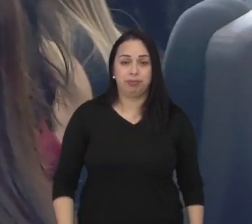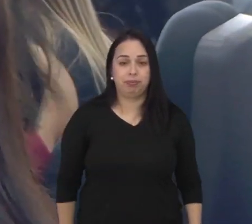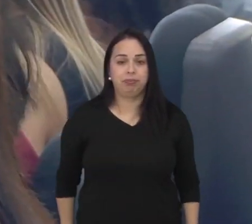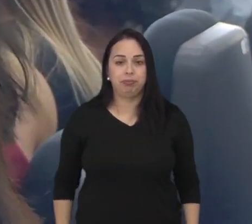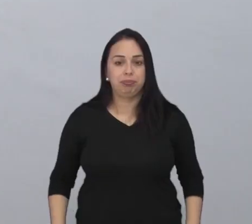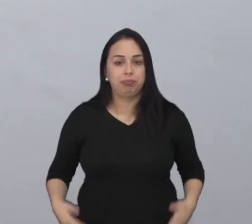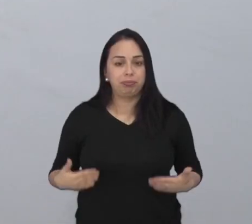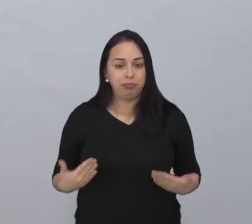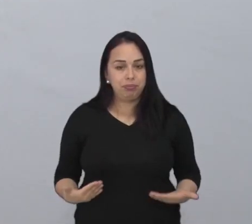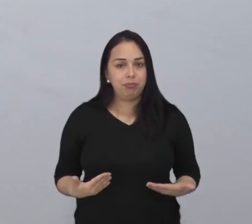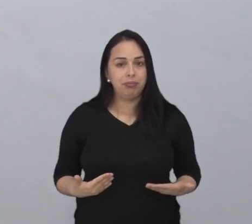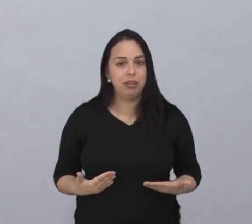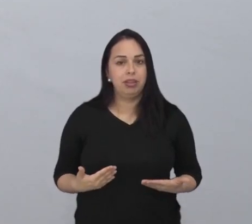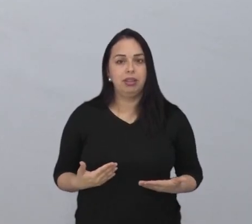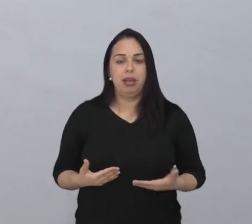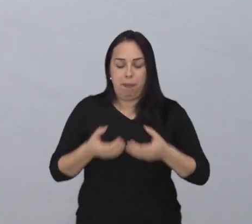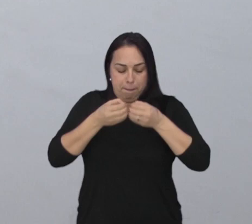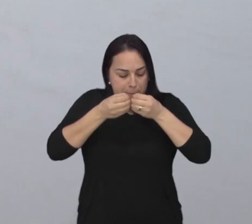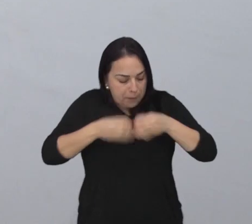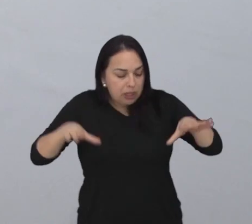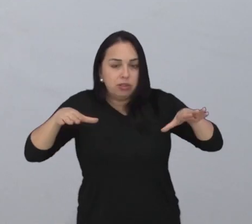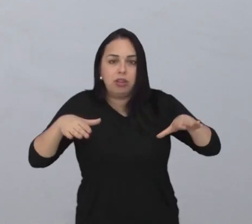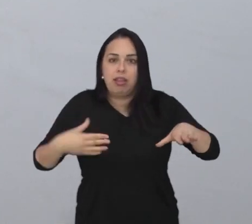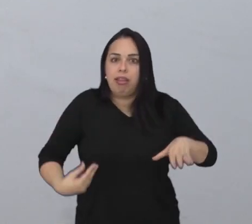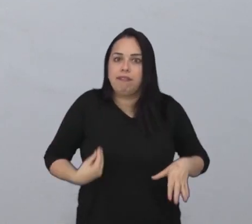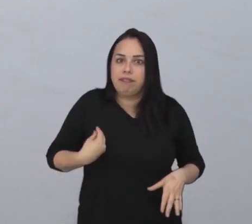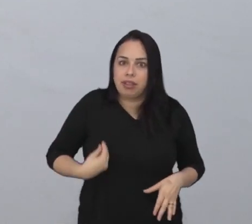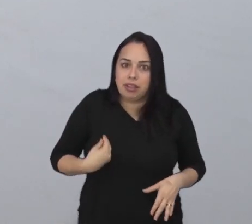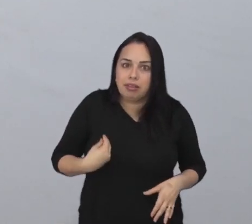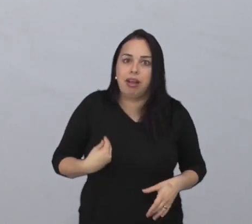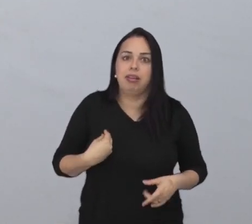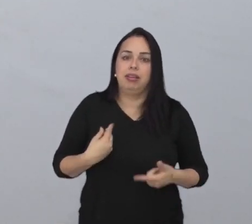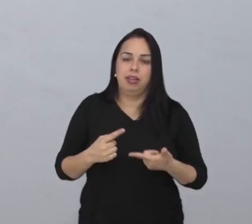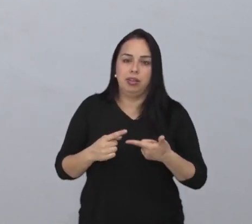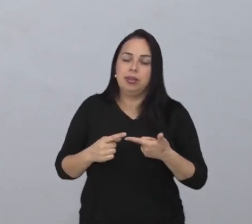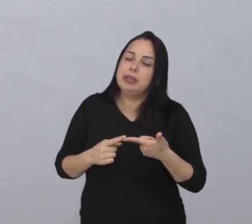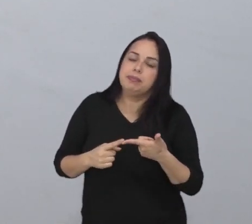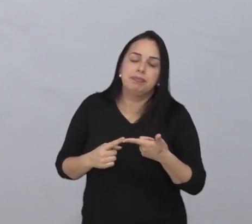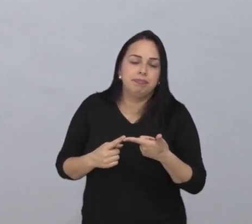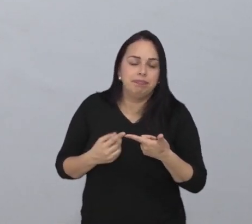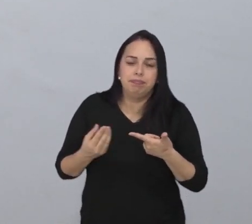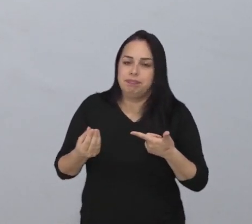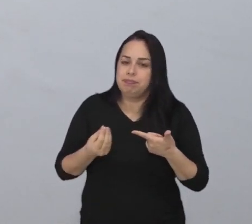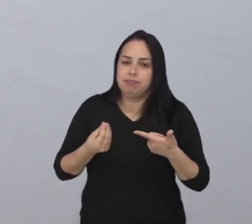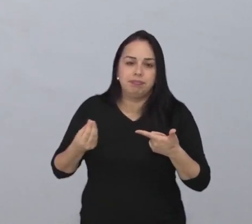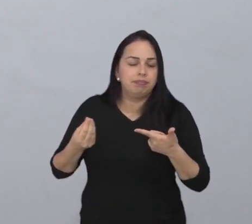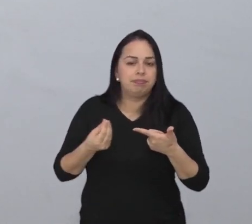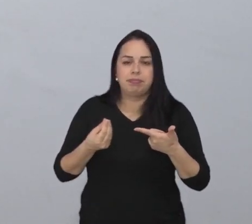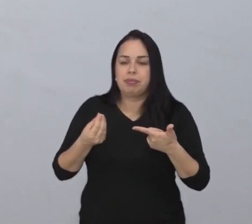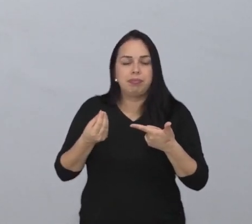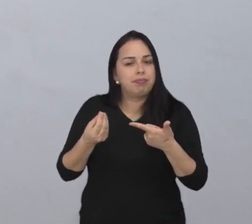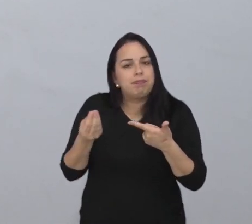da vítima. Eu acho que isso causa muito dano para a vida do funcionário,